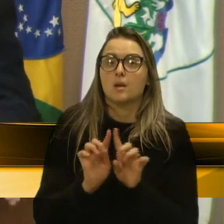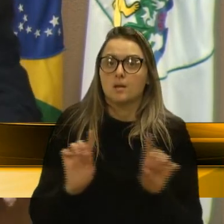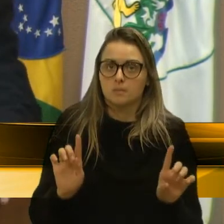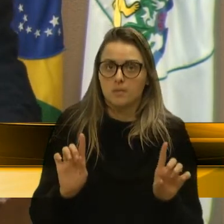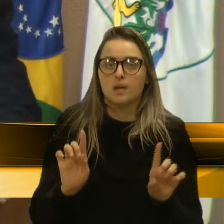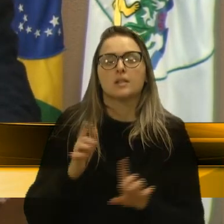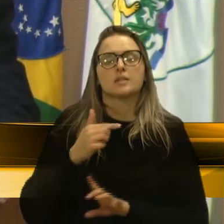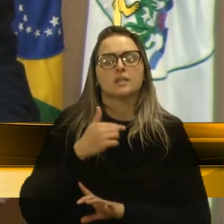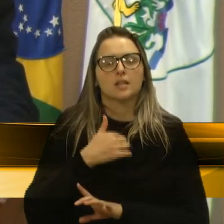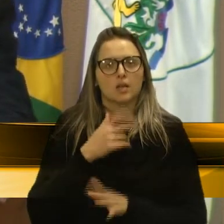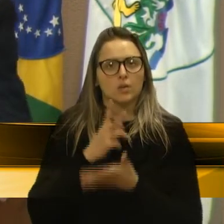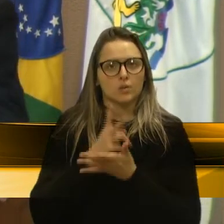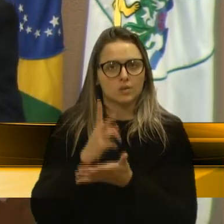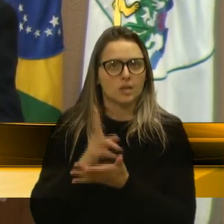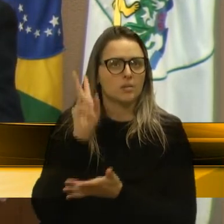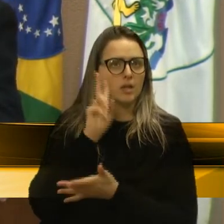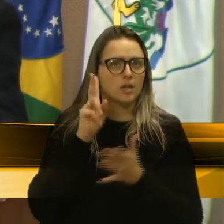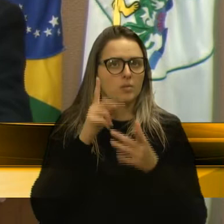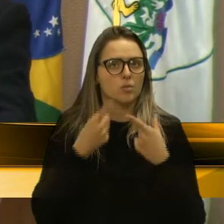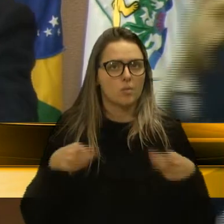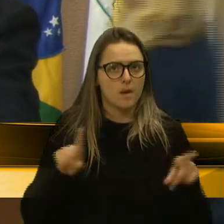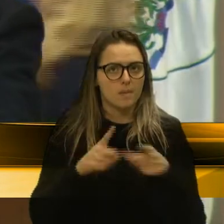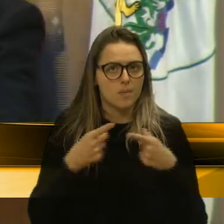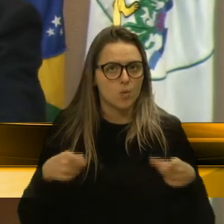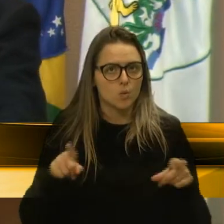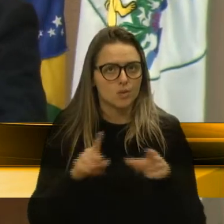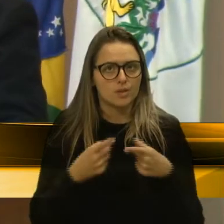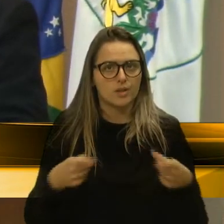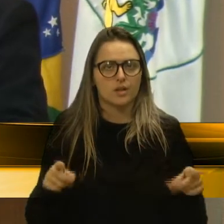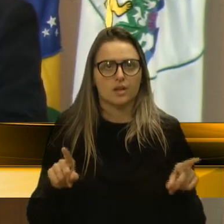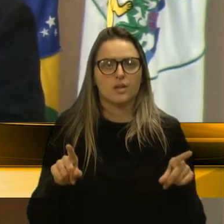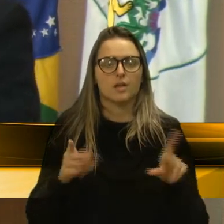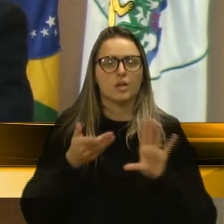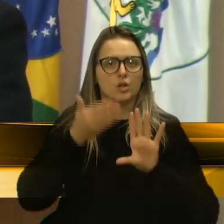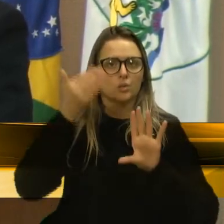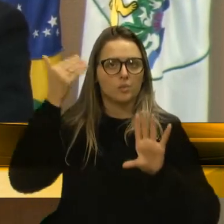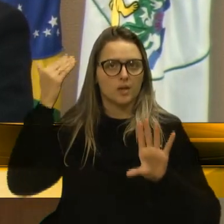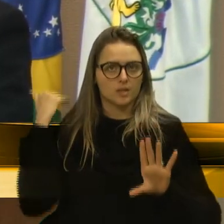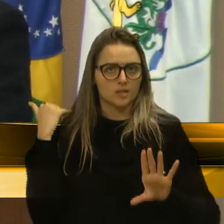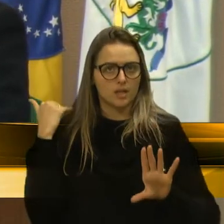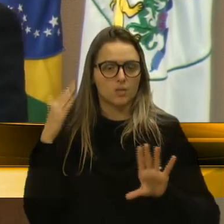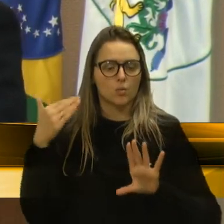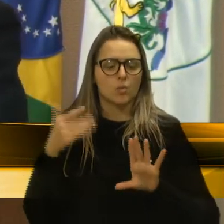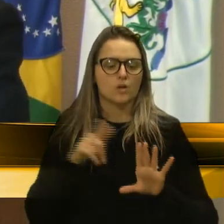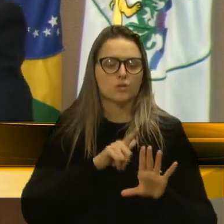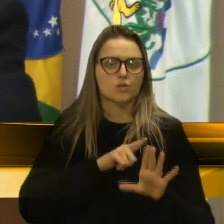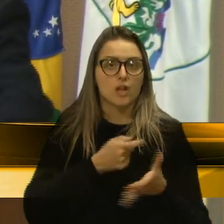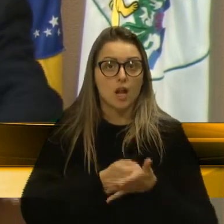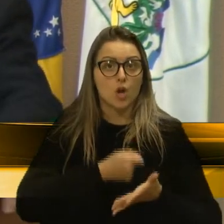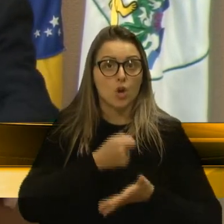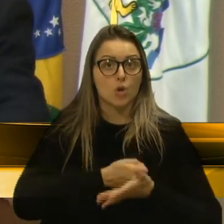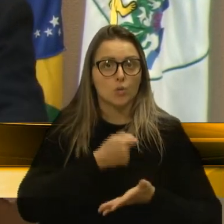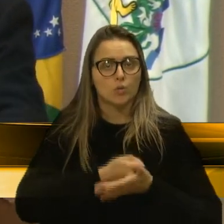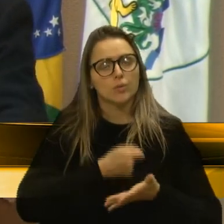presidente, então, pior ainda, né? Fala o que fala e parece que tudo é normal. Tudo é normal.